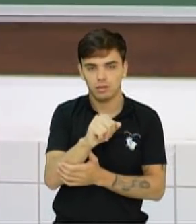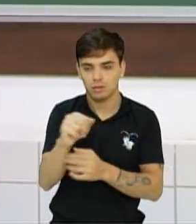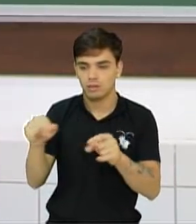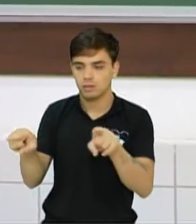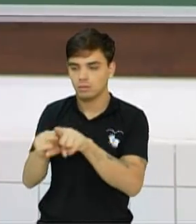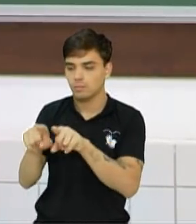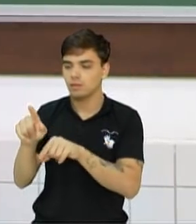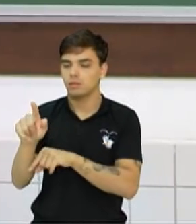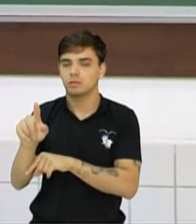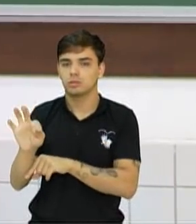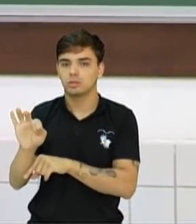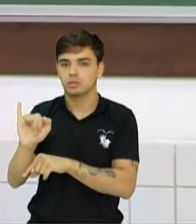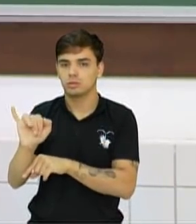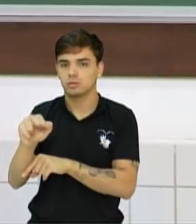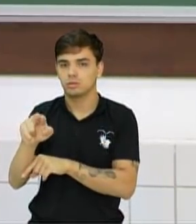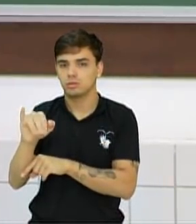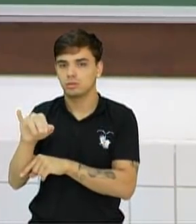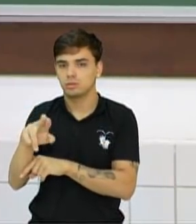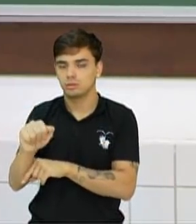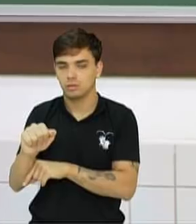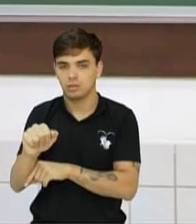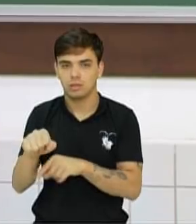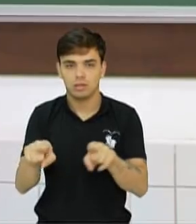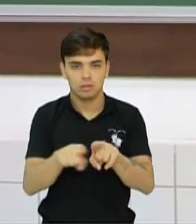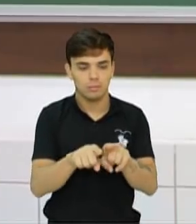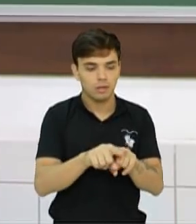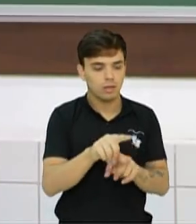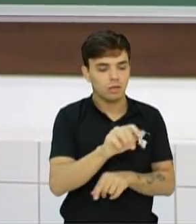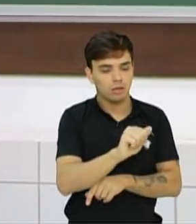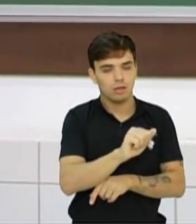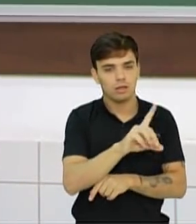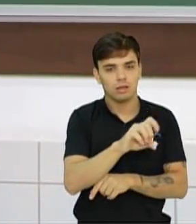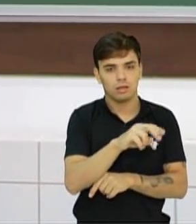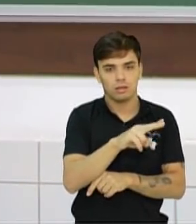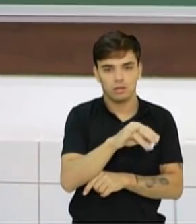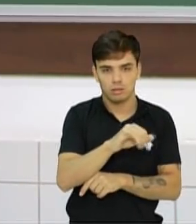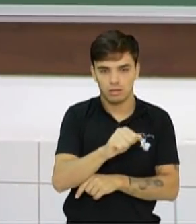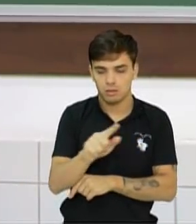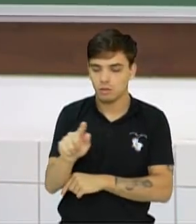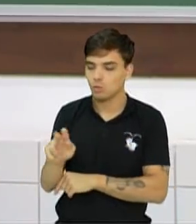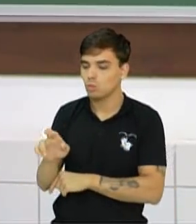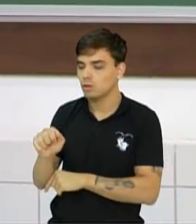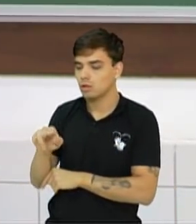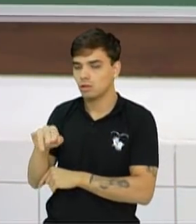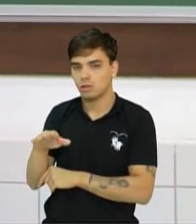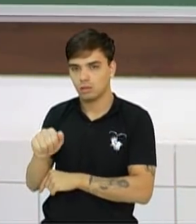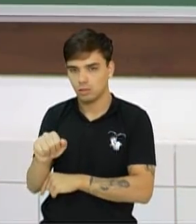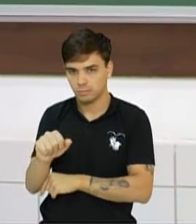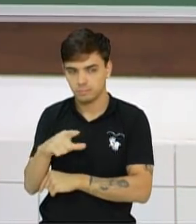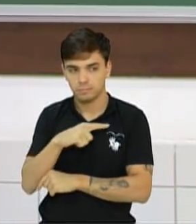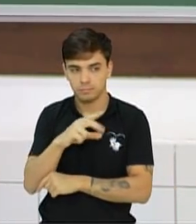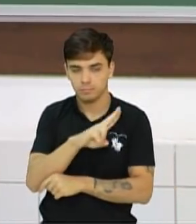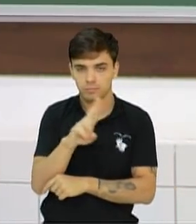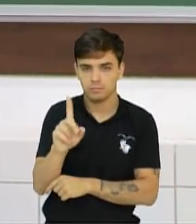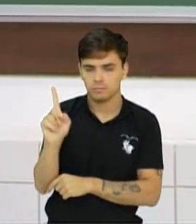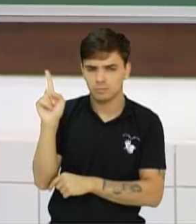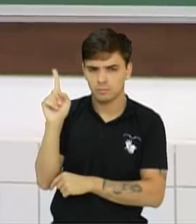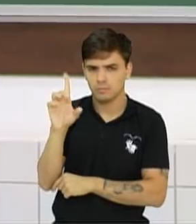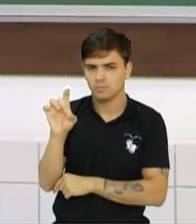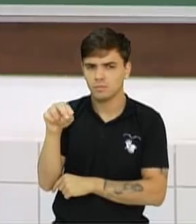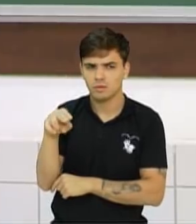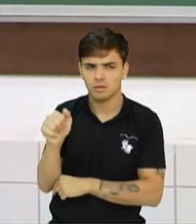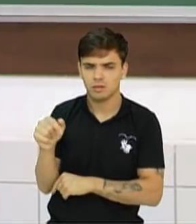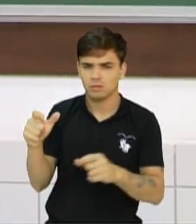beleza. Mas essa junção de moléculas vai formar uma macromolécula chamada DNA, certo? Só que o DNA é